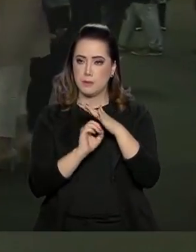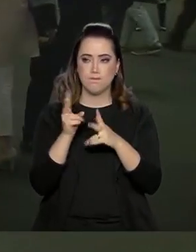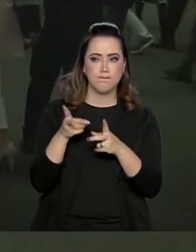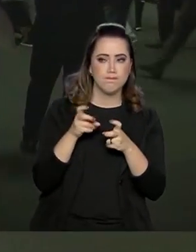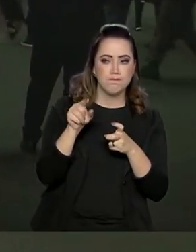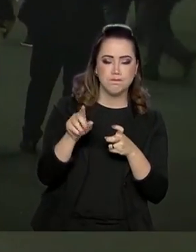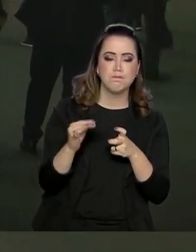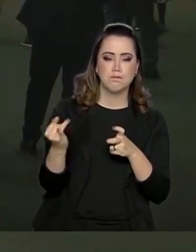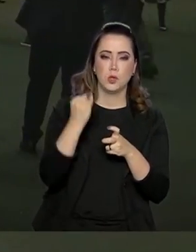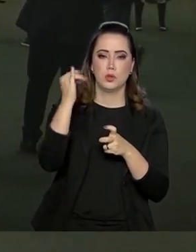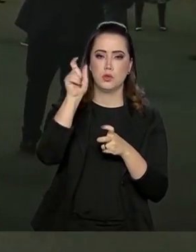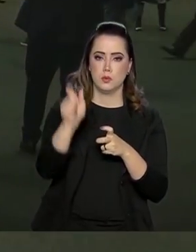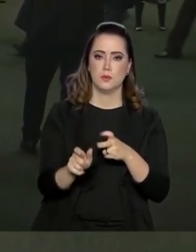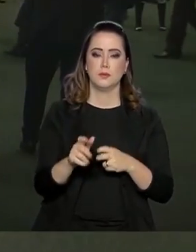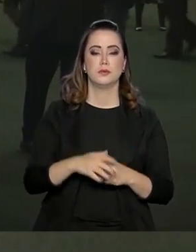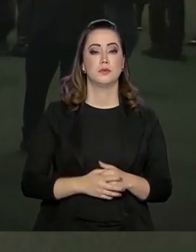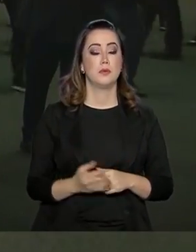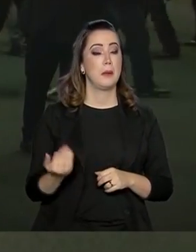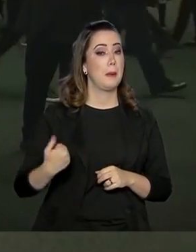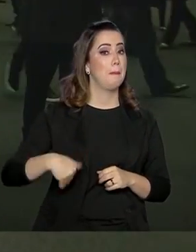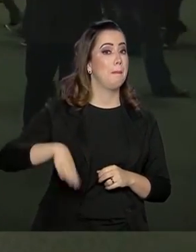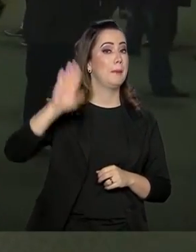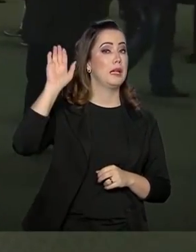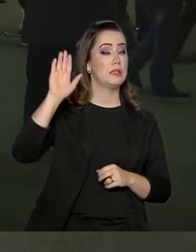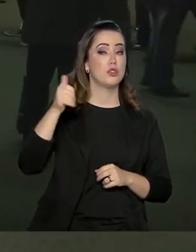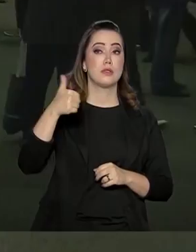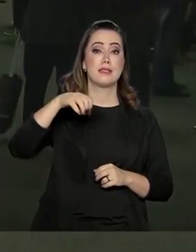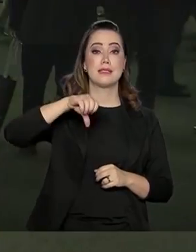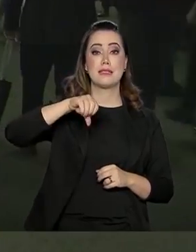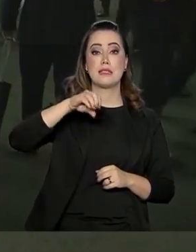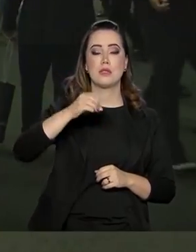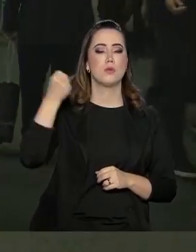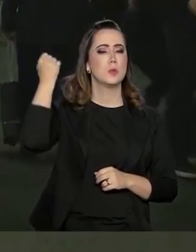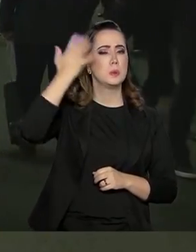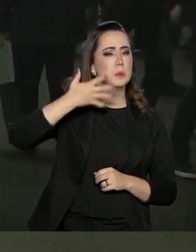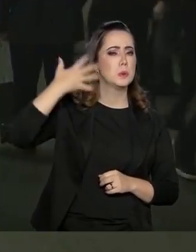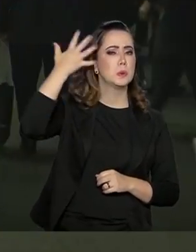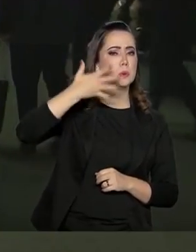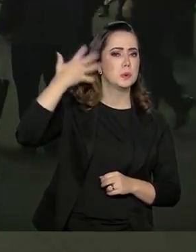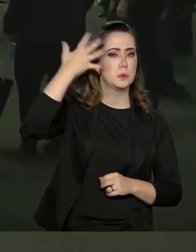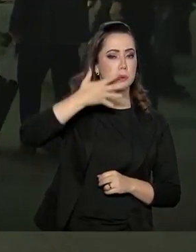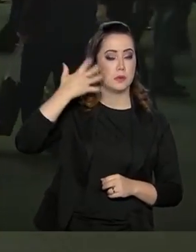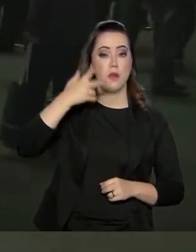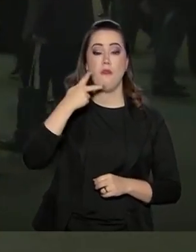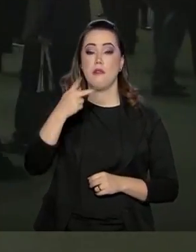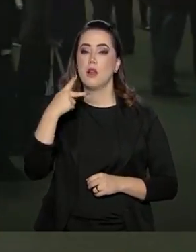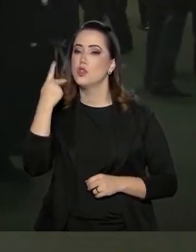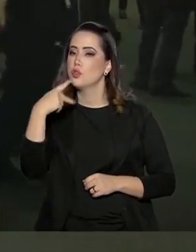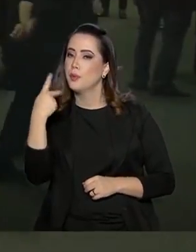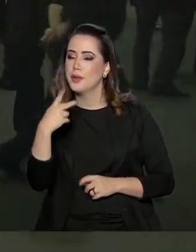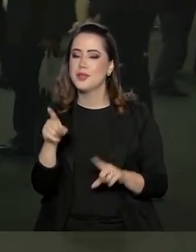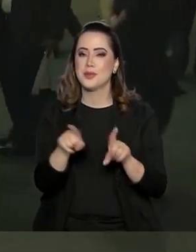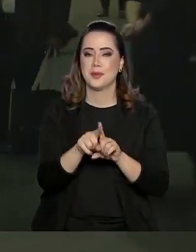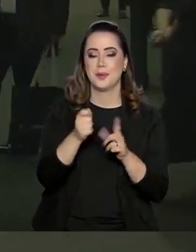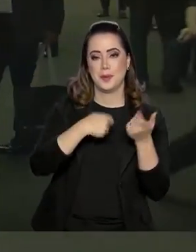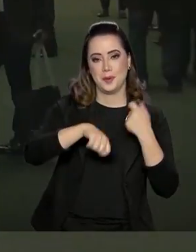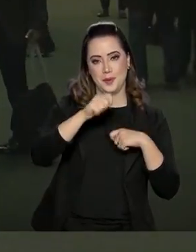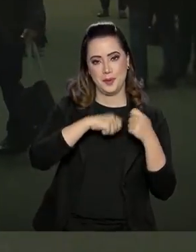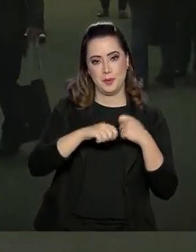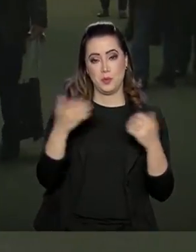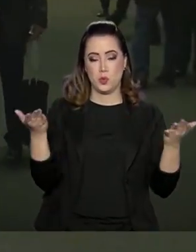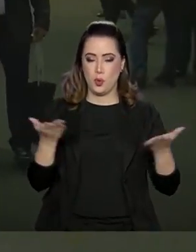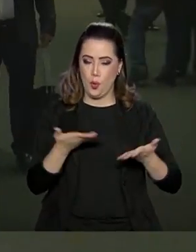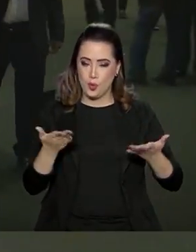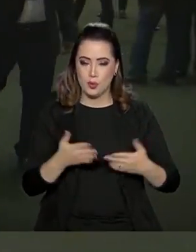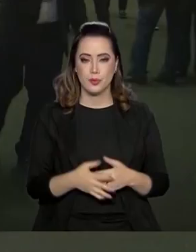todo, são mais de 190 palestras que vão tratar aqui do tema da política e da economia